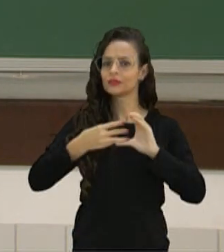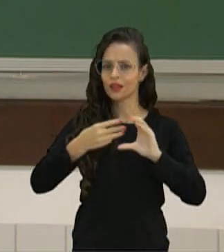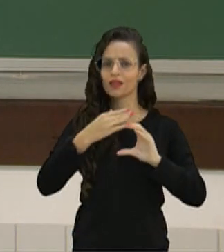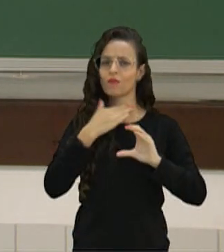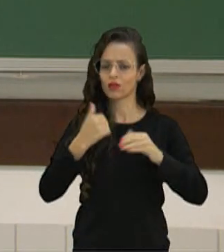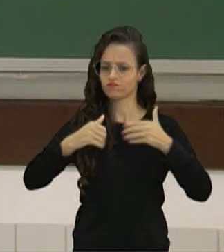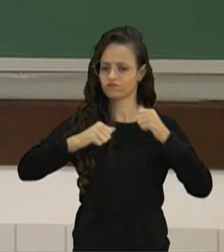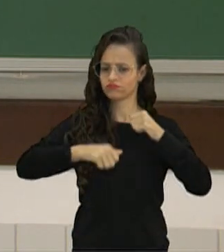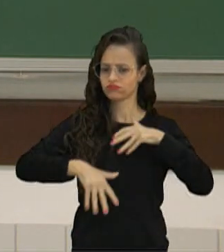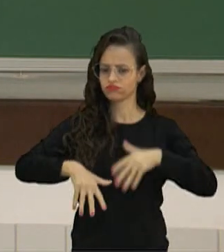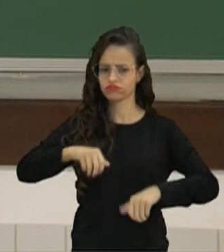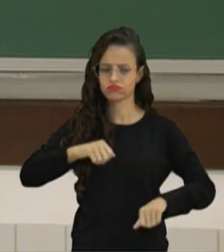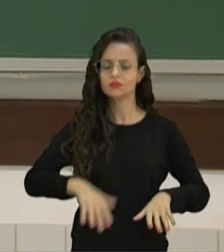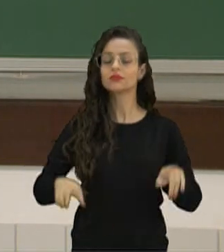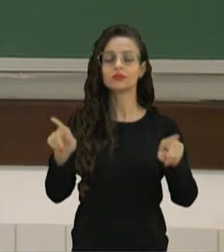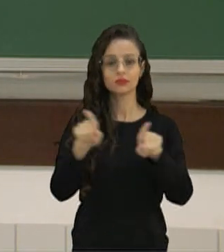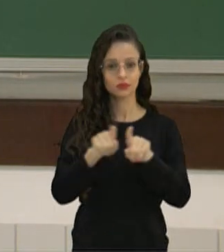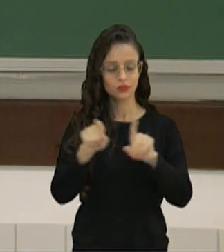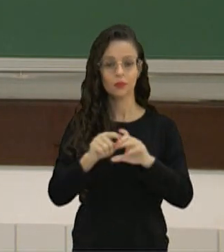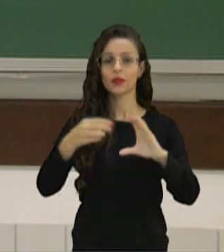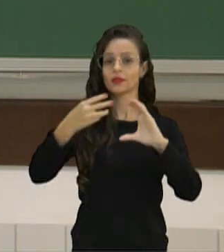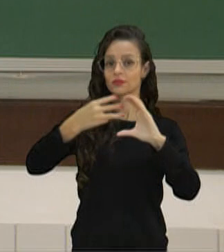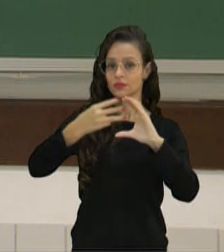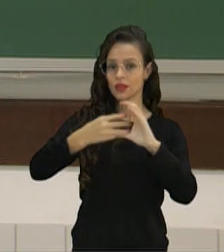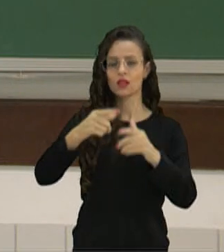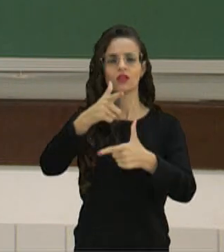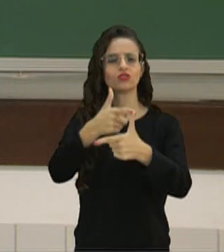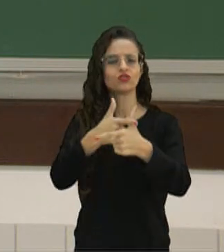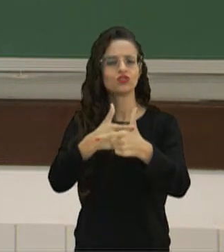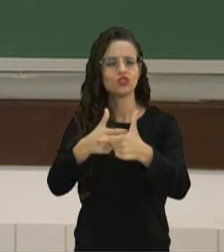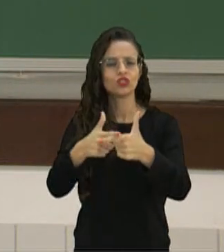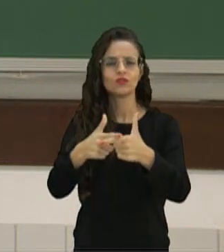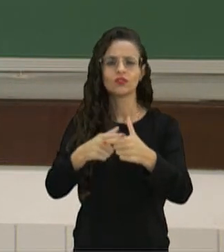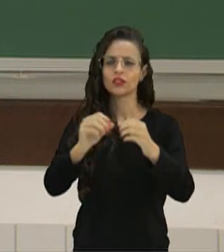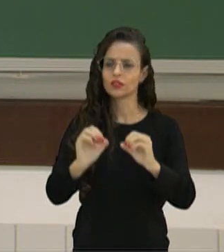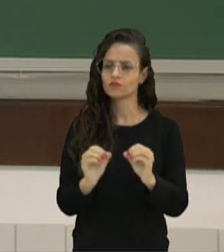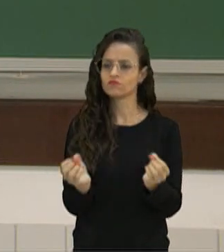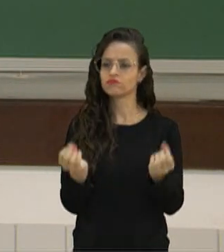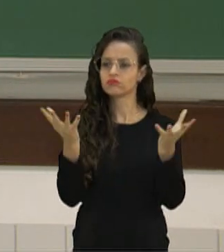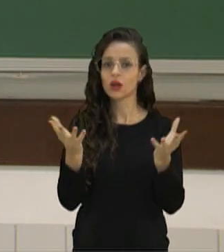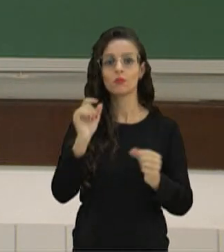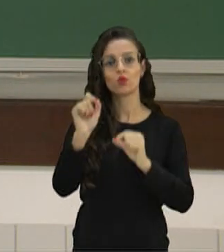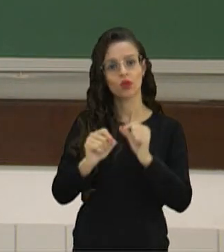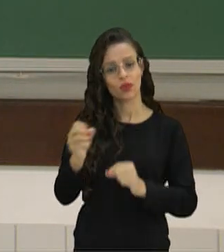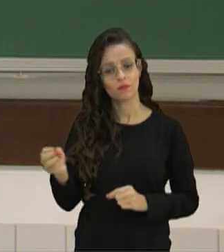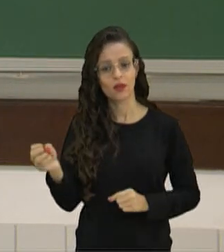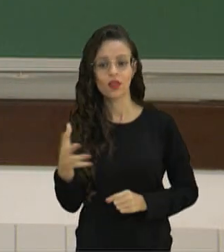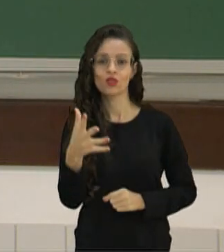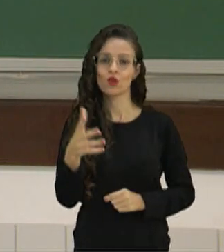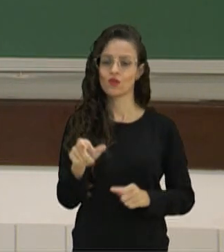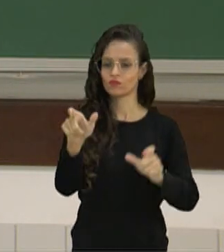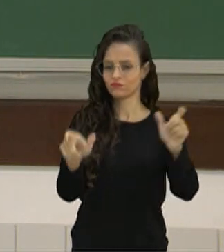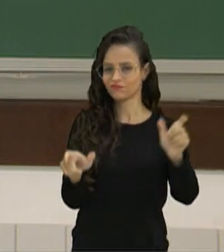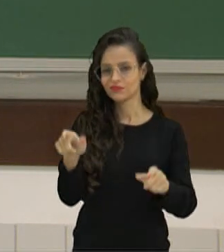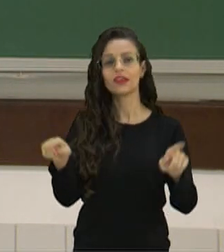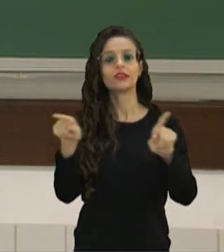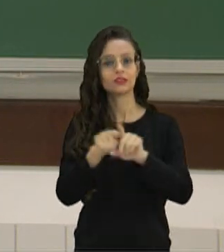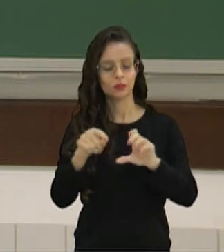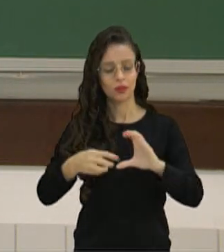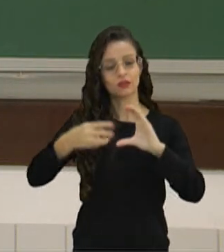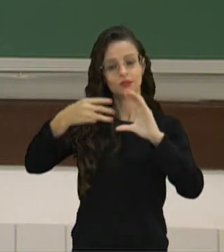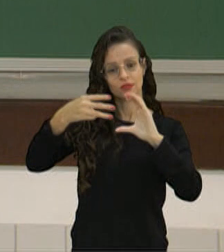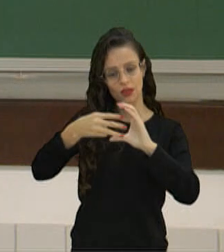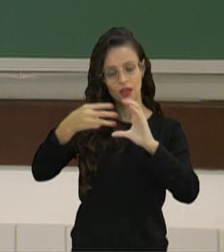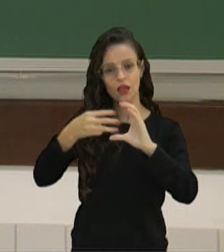Uma célula também se divide para formar outros seres, né? Uma célula se divide para